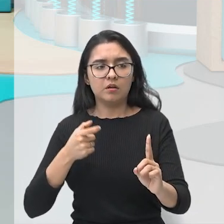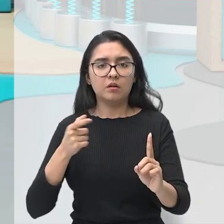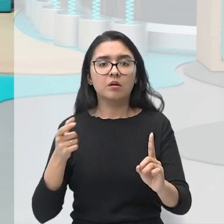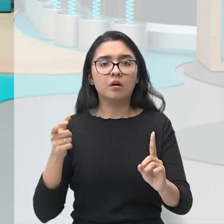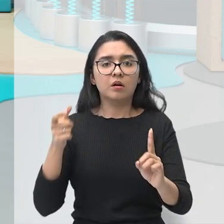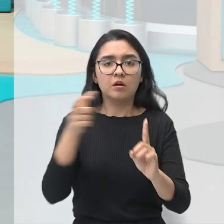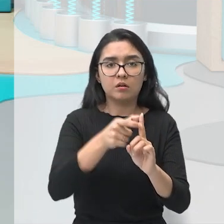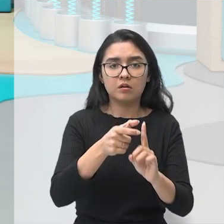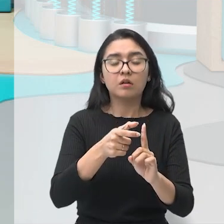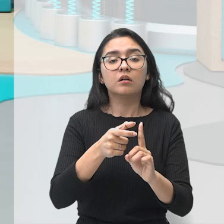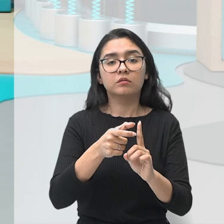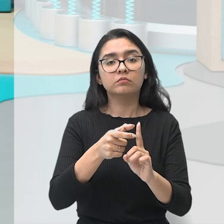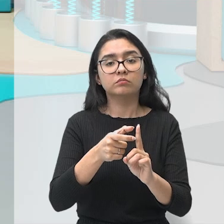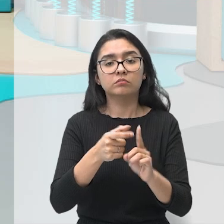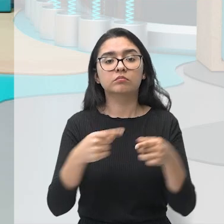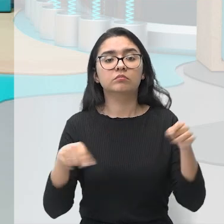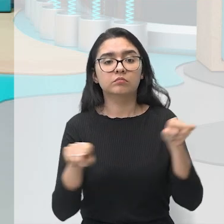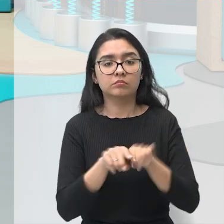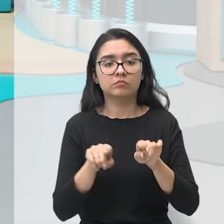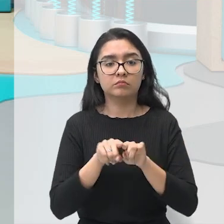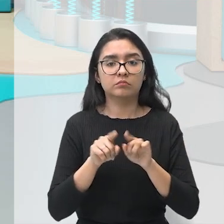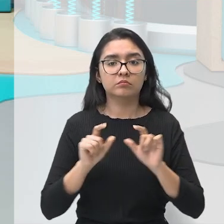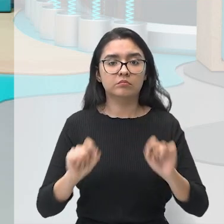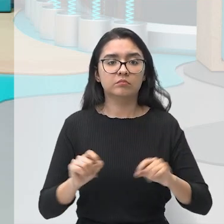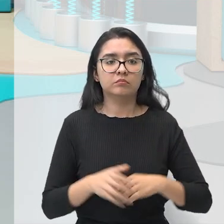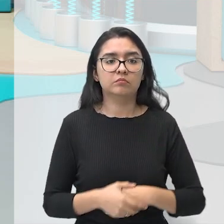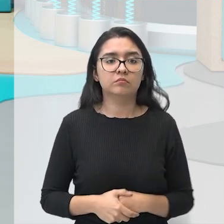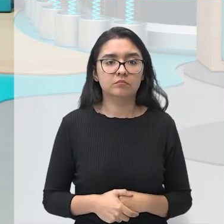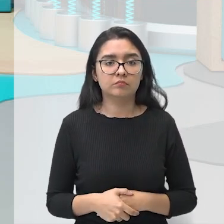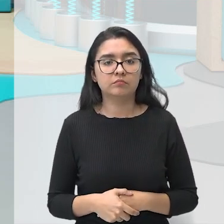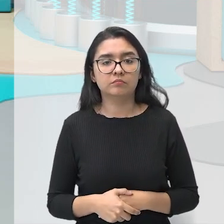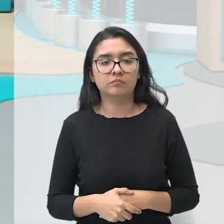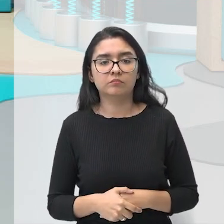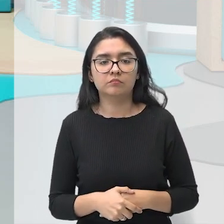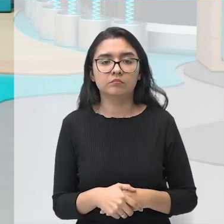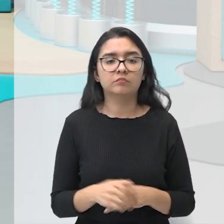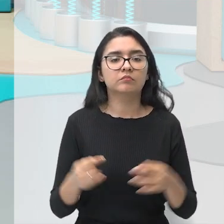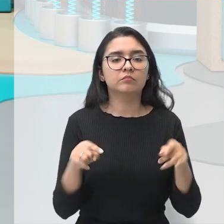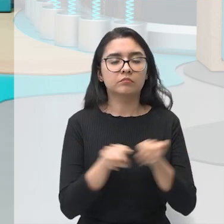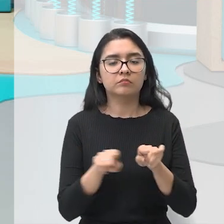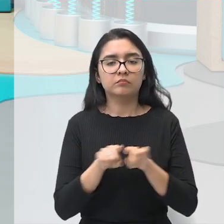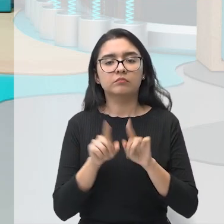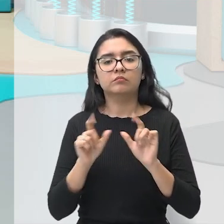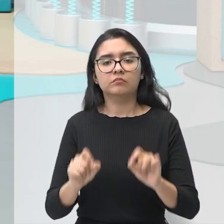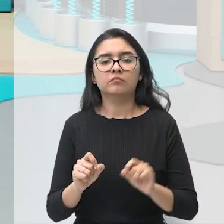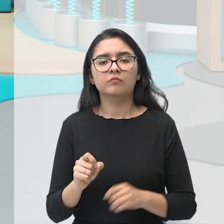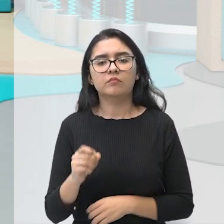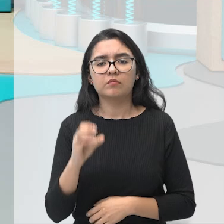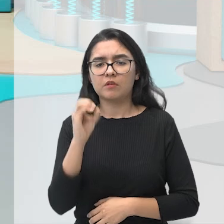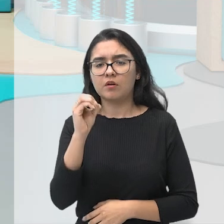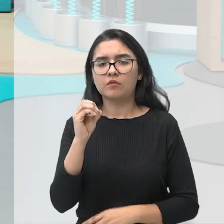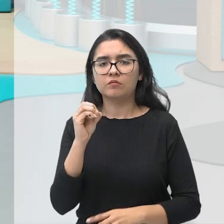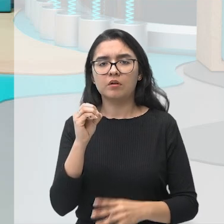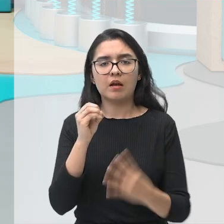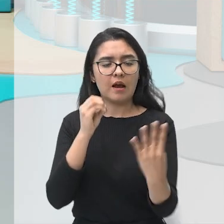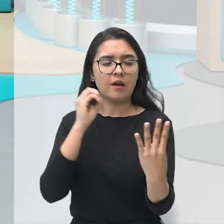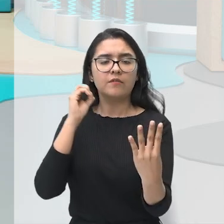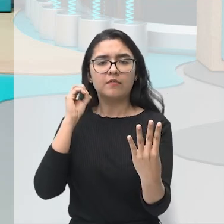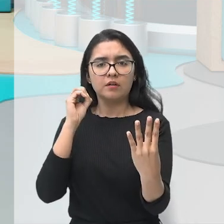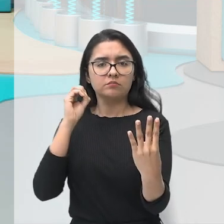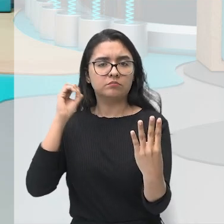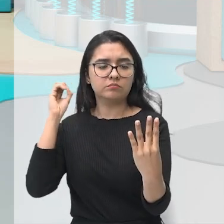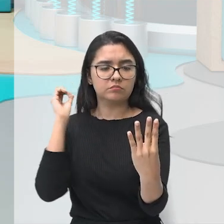já diretamente nos prêmios, né? O texto continua, ou ainda aquele jogo de atirar as bolas ali na garrafa,